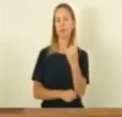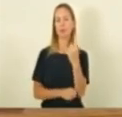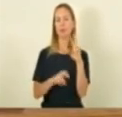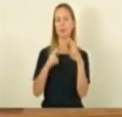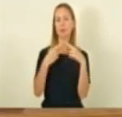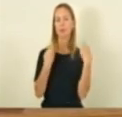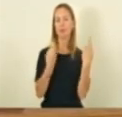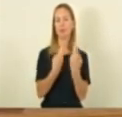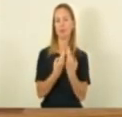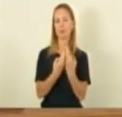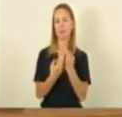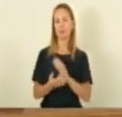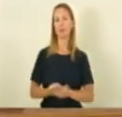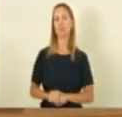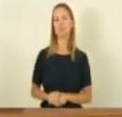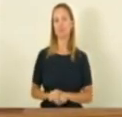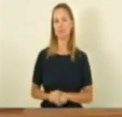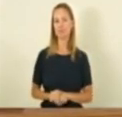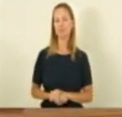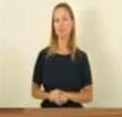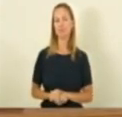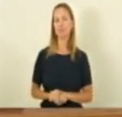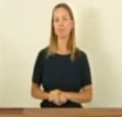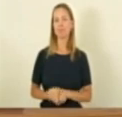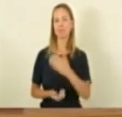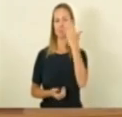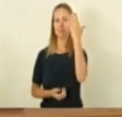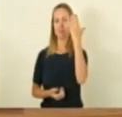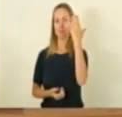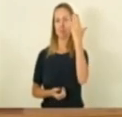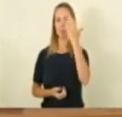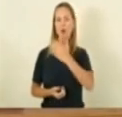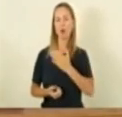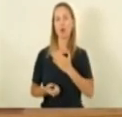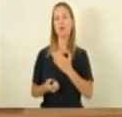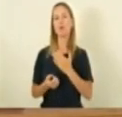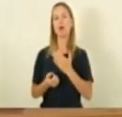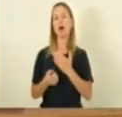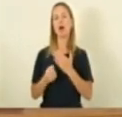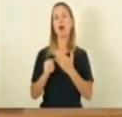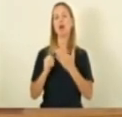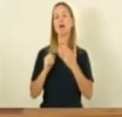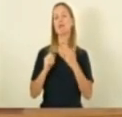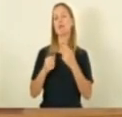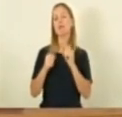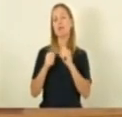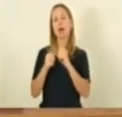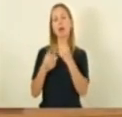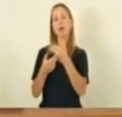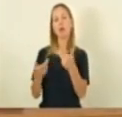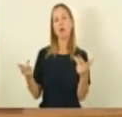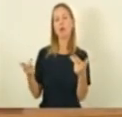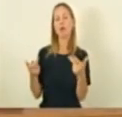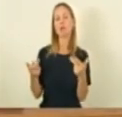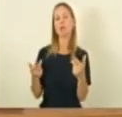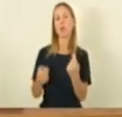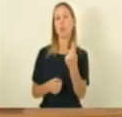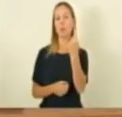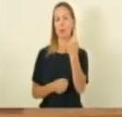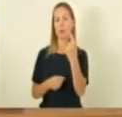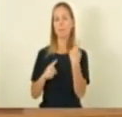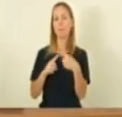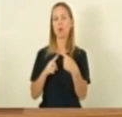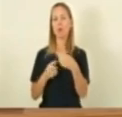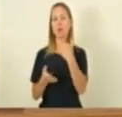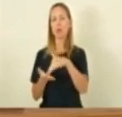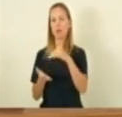reuniões. Prestação de conta, uma, porque o secretário marcou algumas vezes,